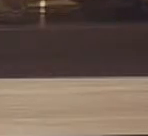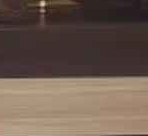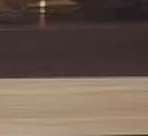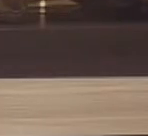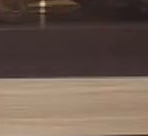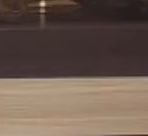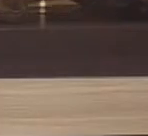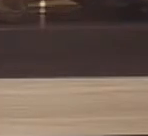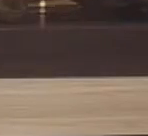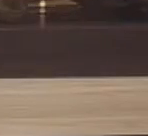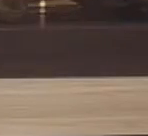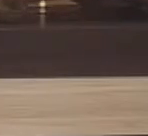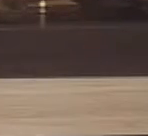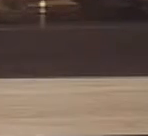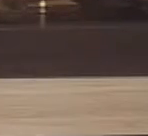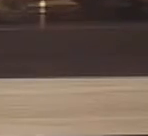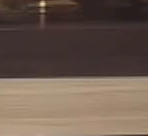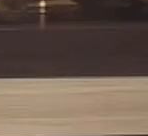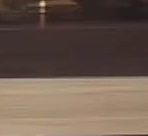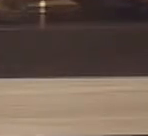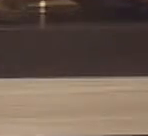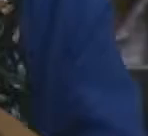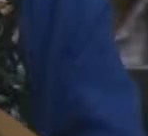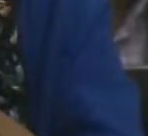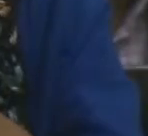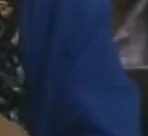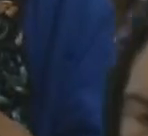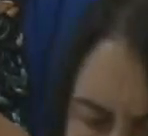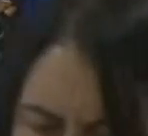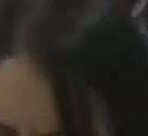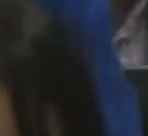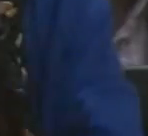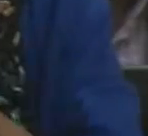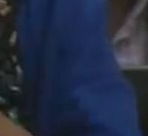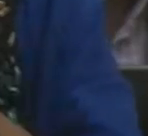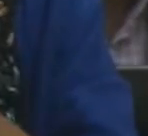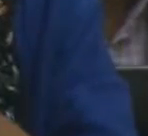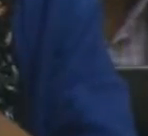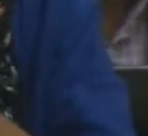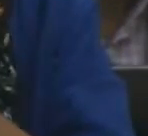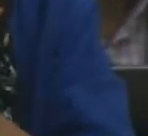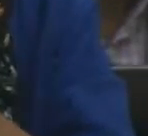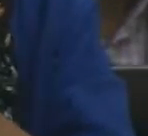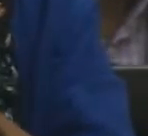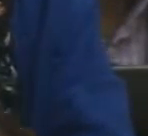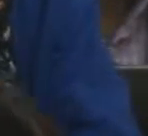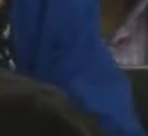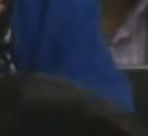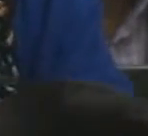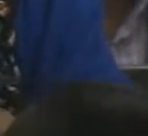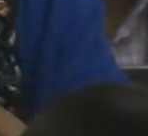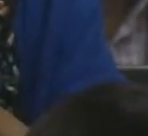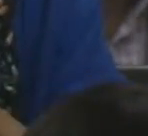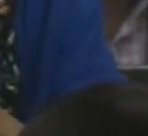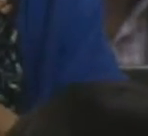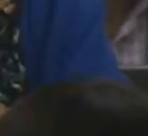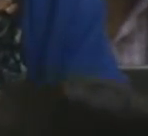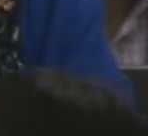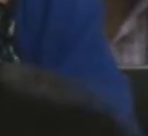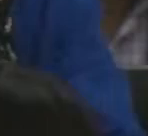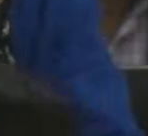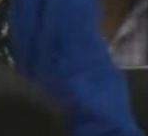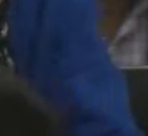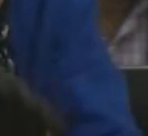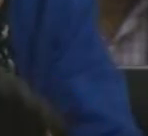onde os líderes iriam verificar se poderia ter a inversão de pauta e já não foi